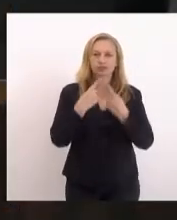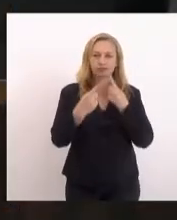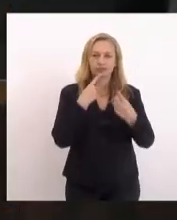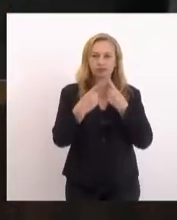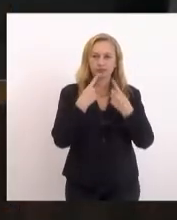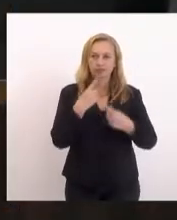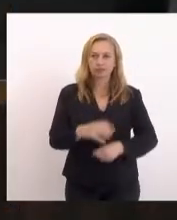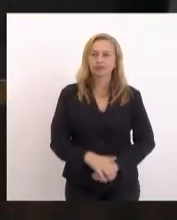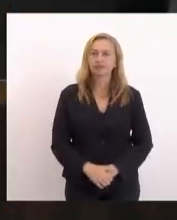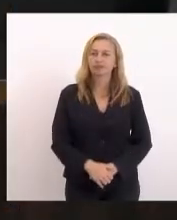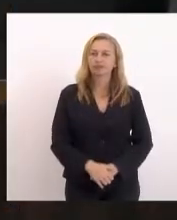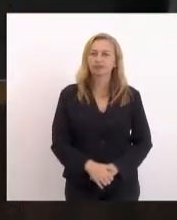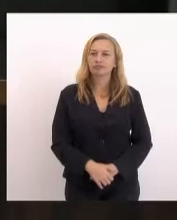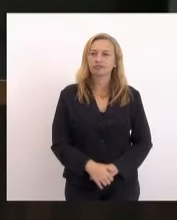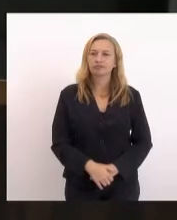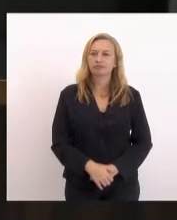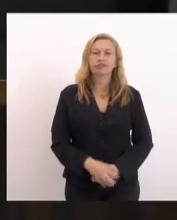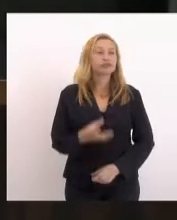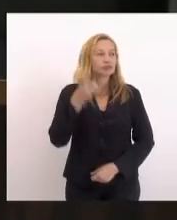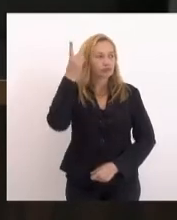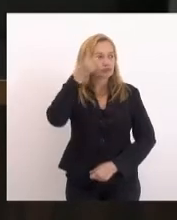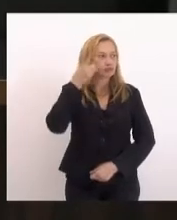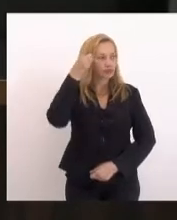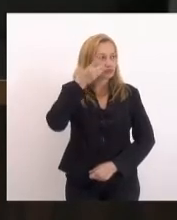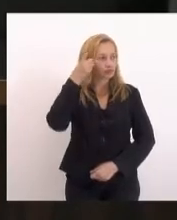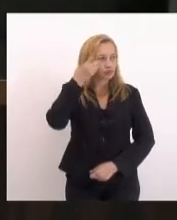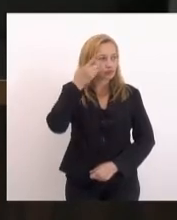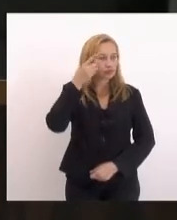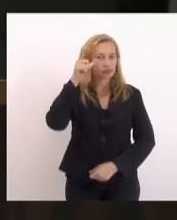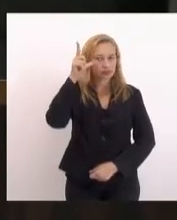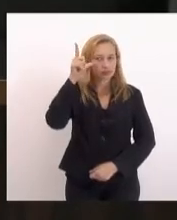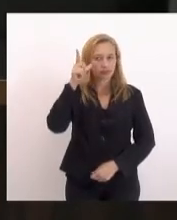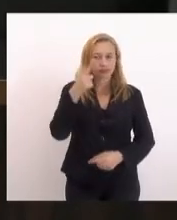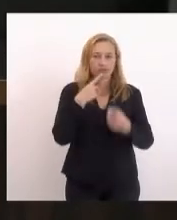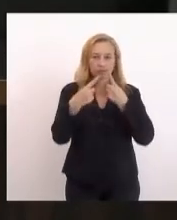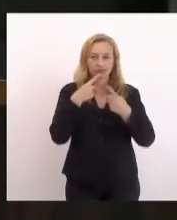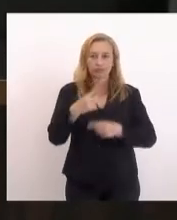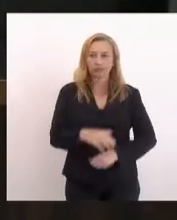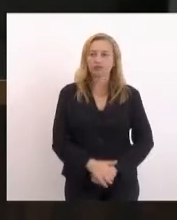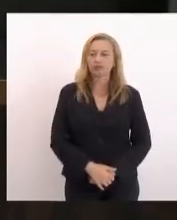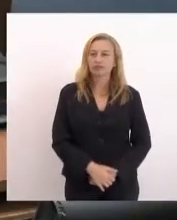discussão. Deputado Luiz vai discutir.